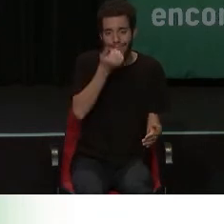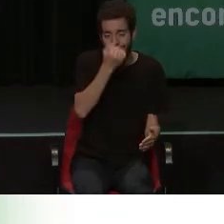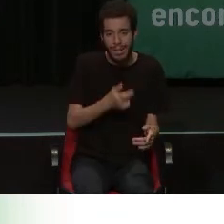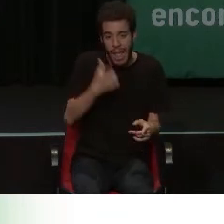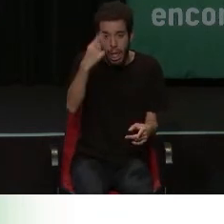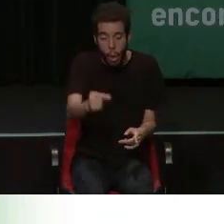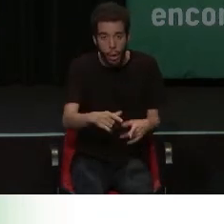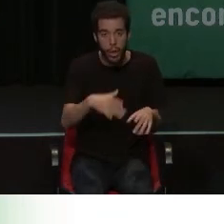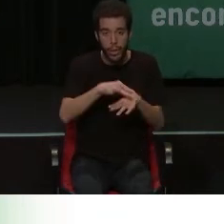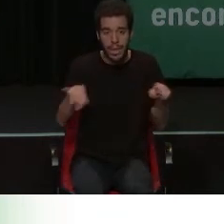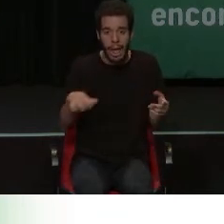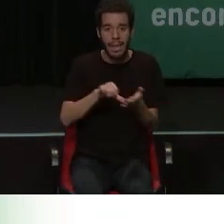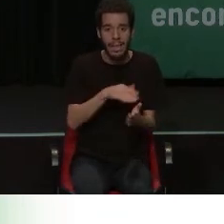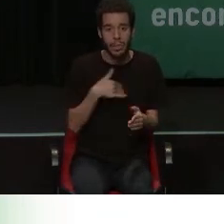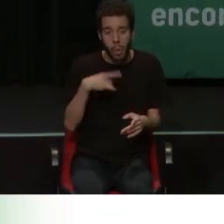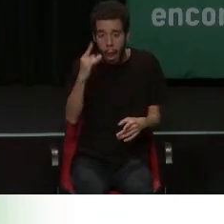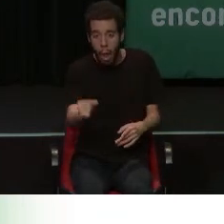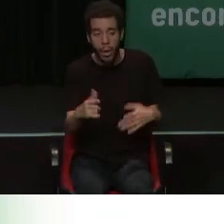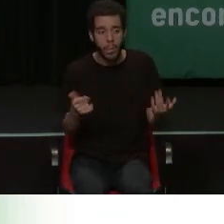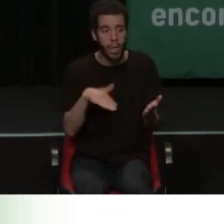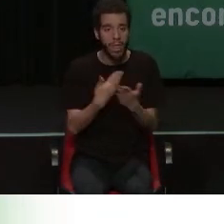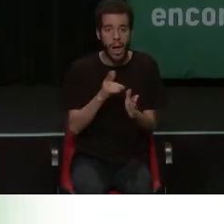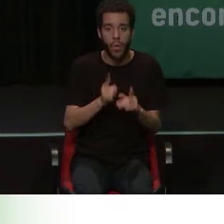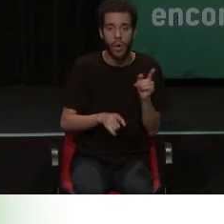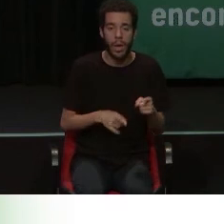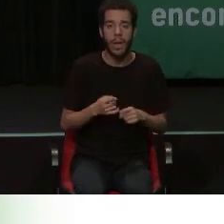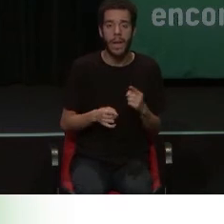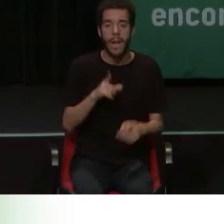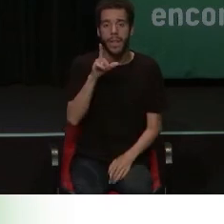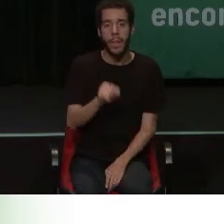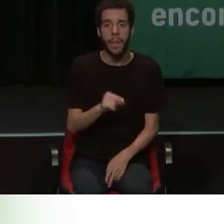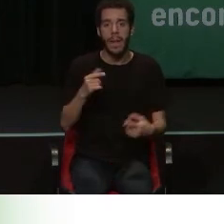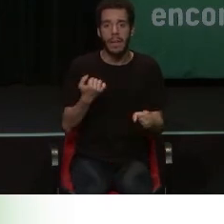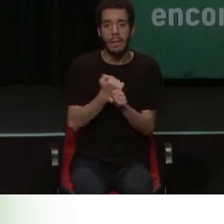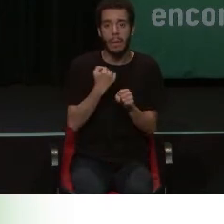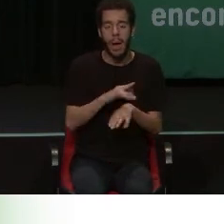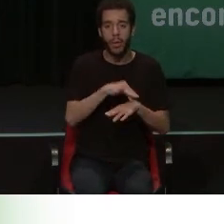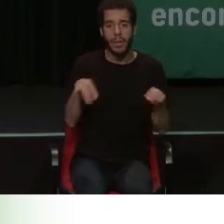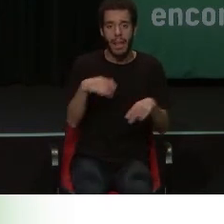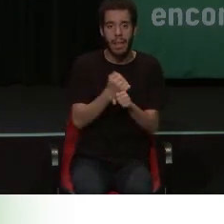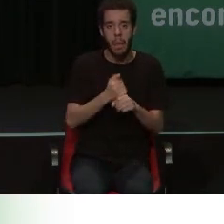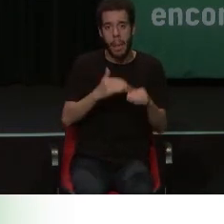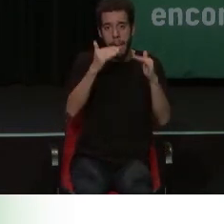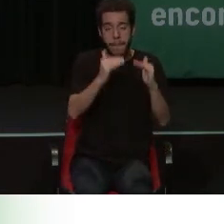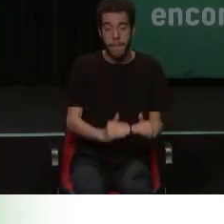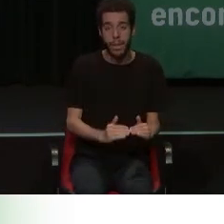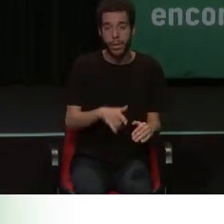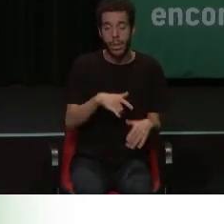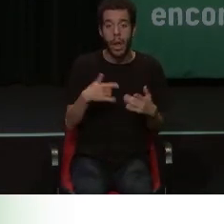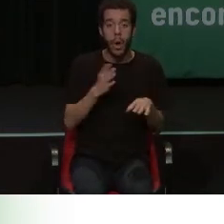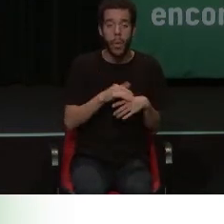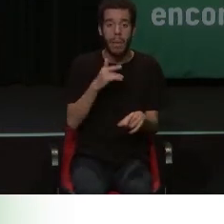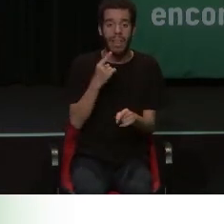ser utilizados para aliviar a carga de trabalho dos hospitais, uma vez que a mesma tecnologia poderá